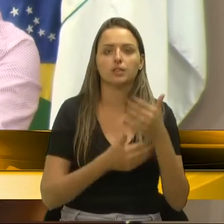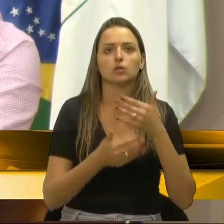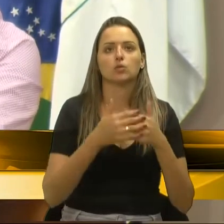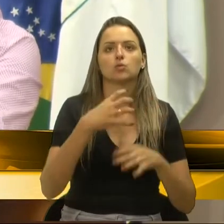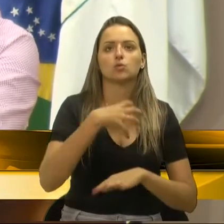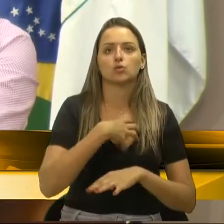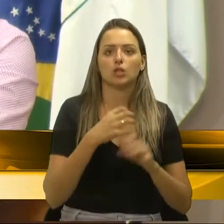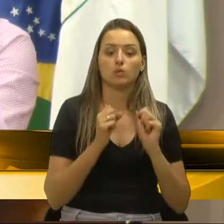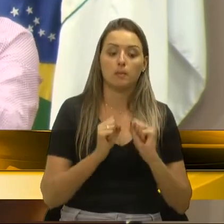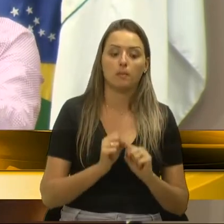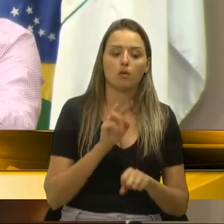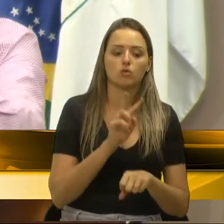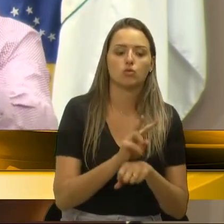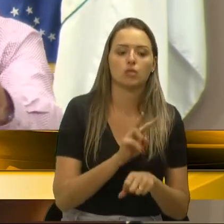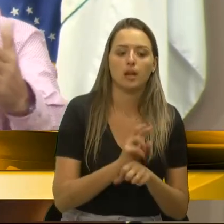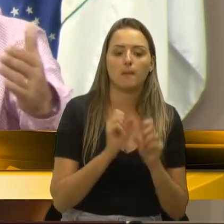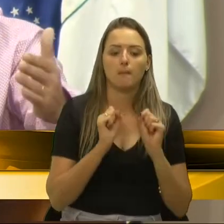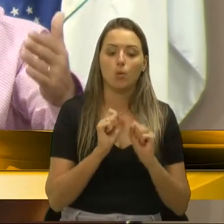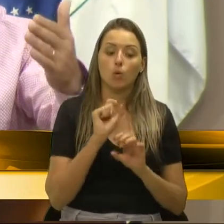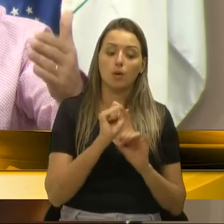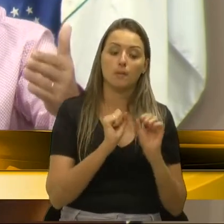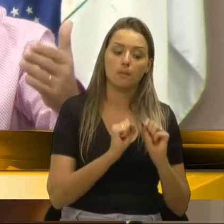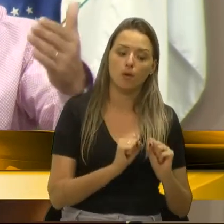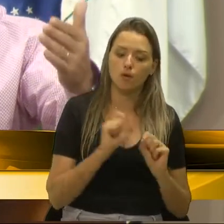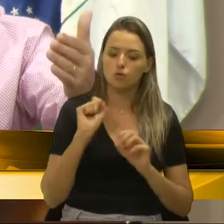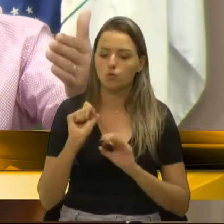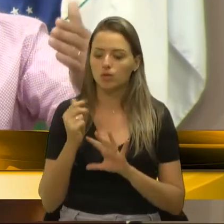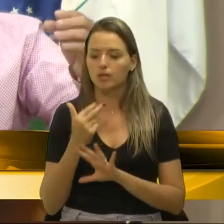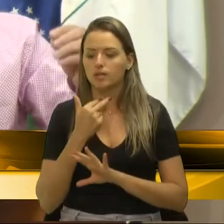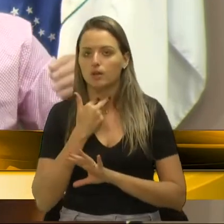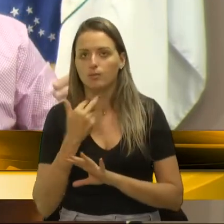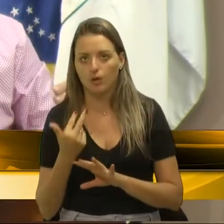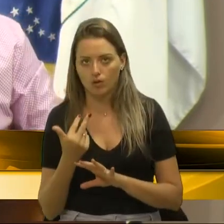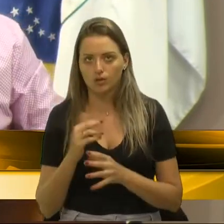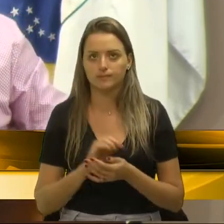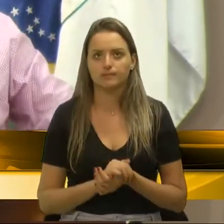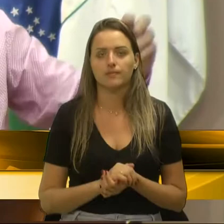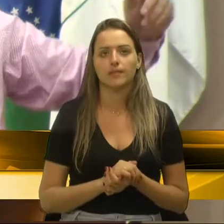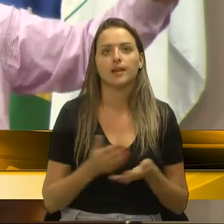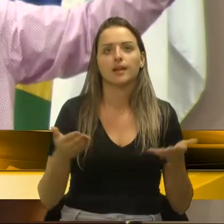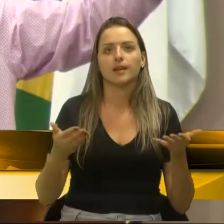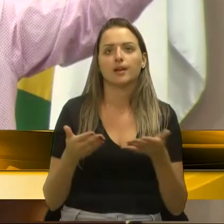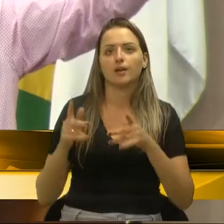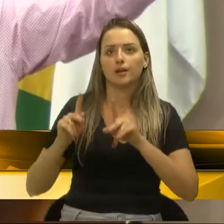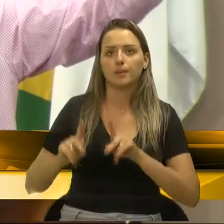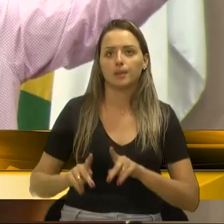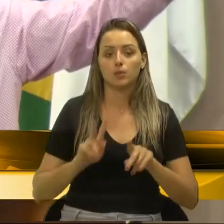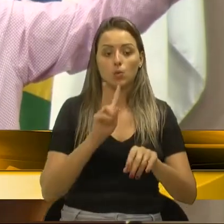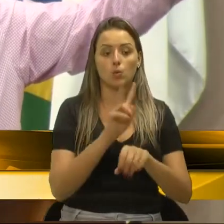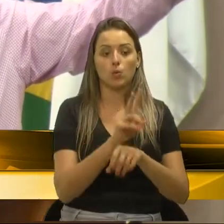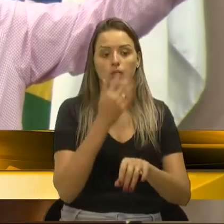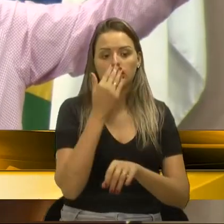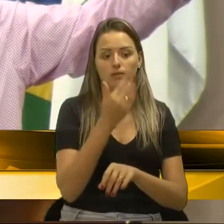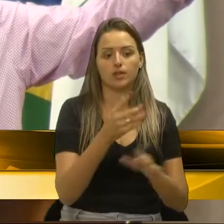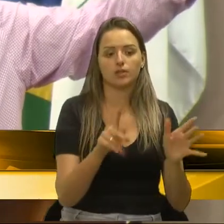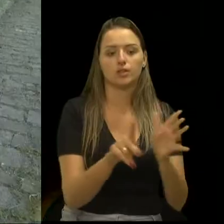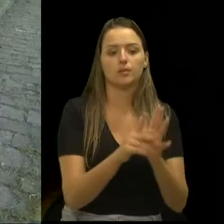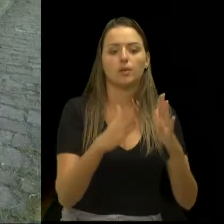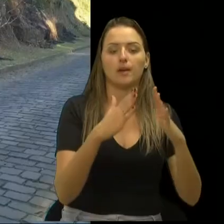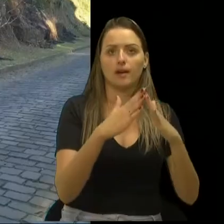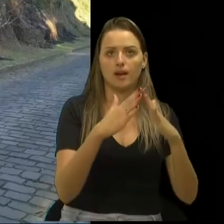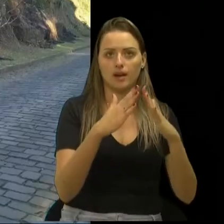tu pode fazer até isso, isso, isso, isso não pode. E agora a moradora, além de cuidar da frente da casa